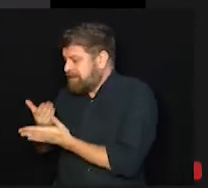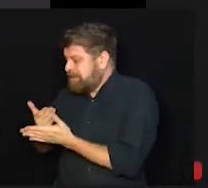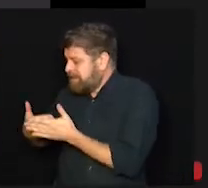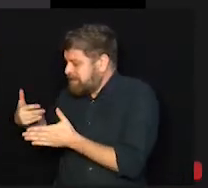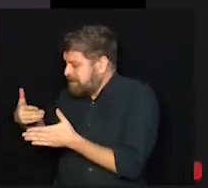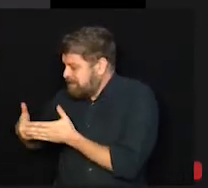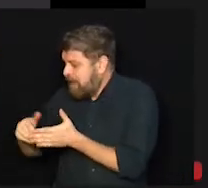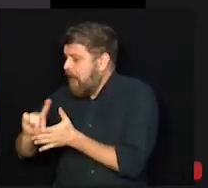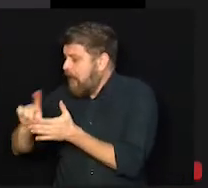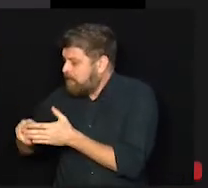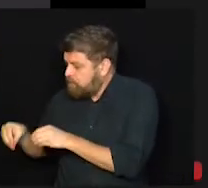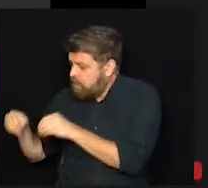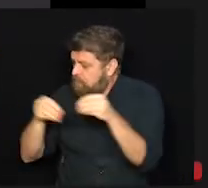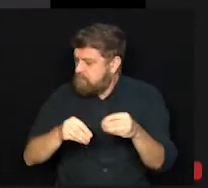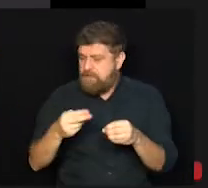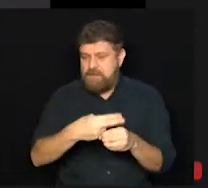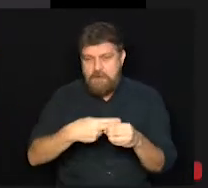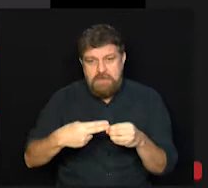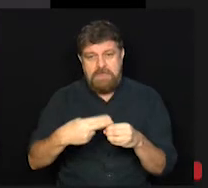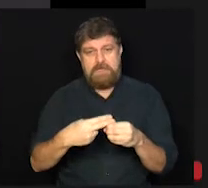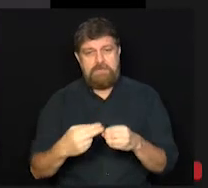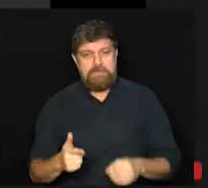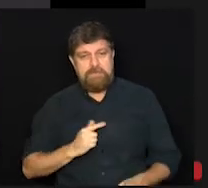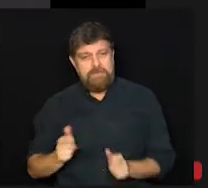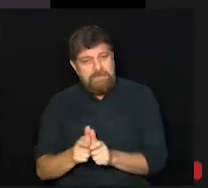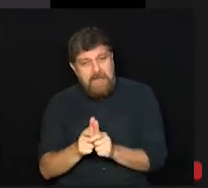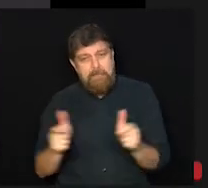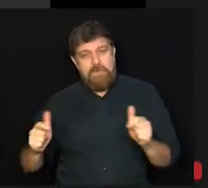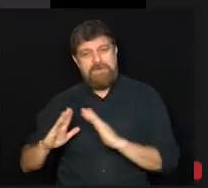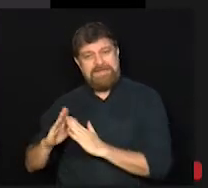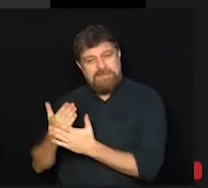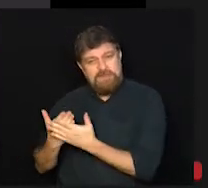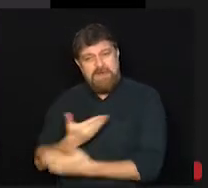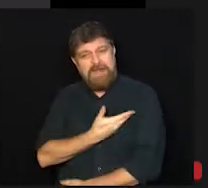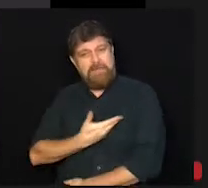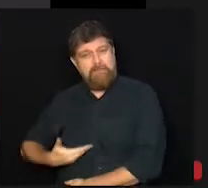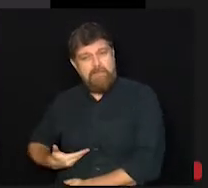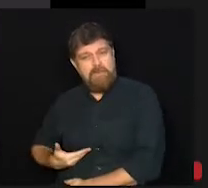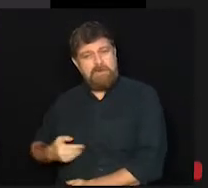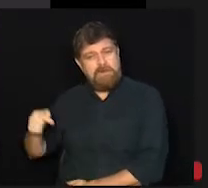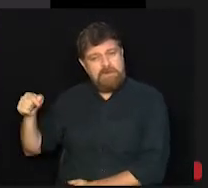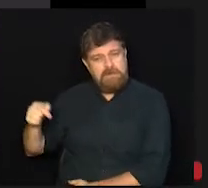escolas públicas de uma maneira geral. A maioria delas de escolas públicas